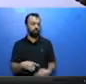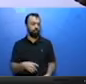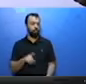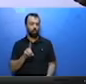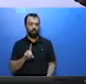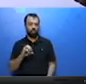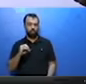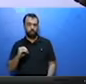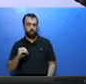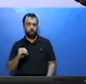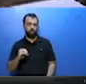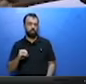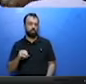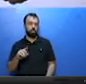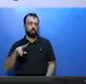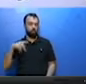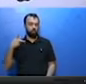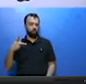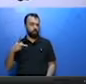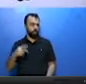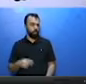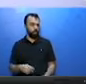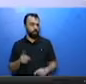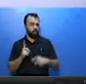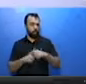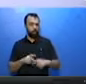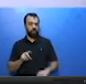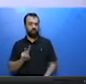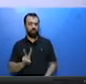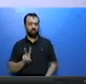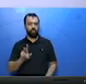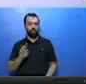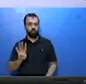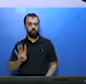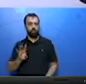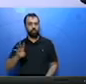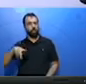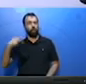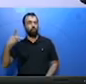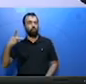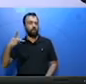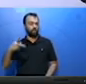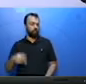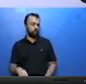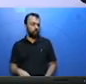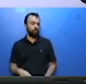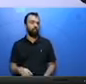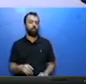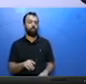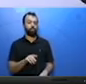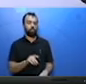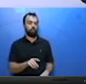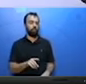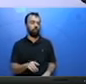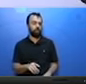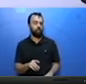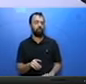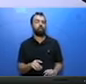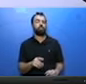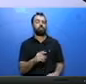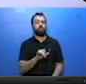ao quadrado, que é esse cateto, e aqui 24 ao quadrado. 10 ao quadrado é 10 vezes 10,